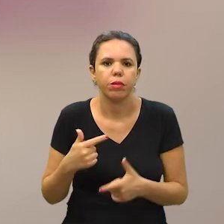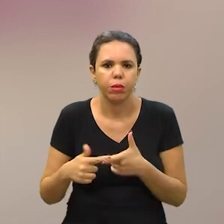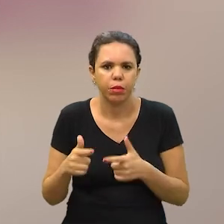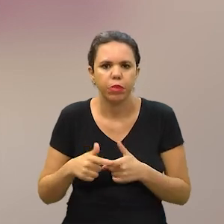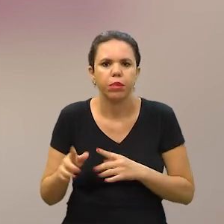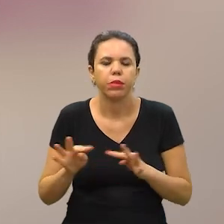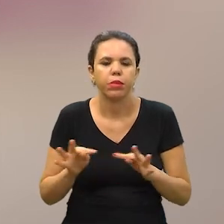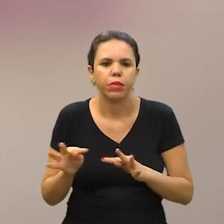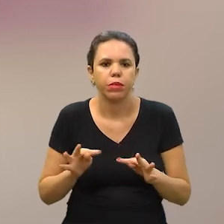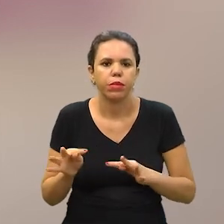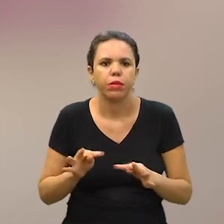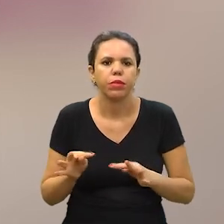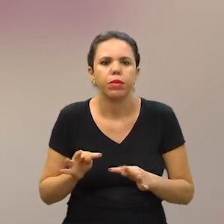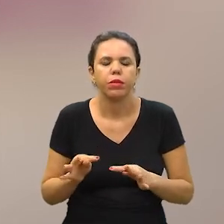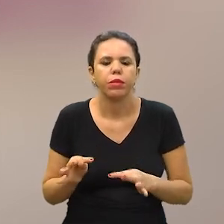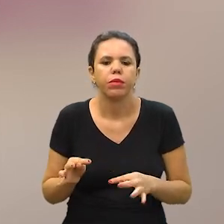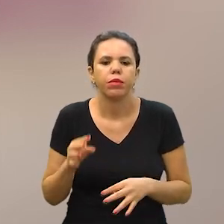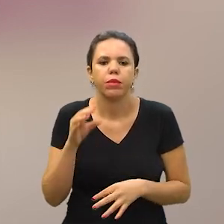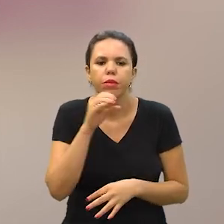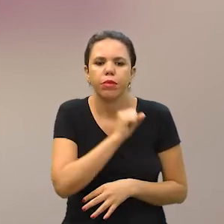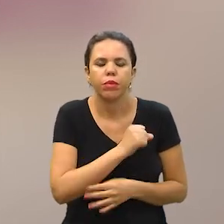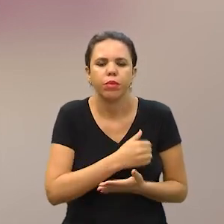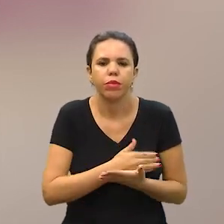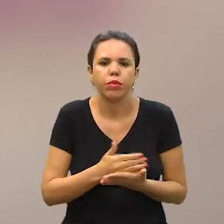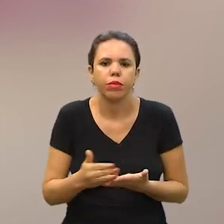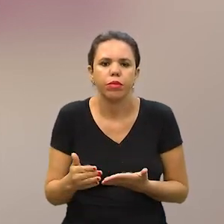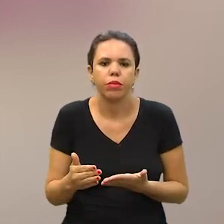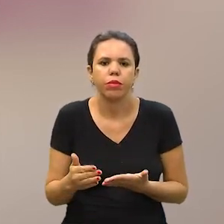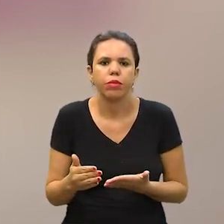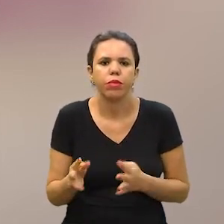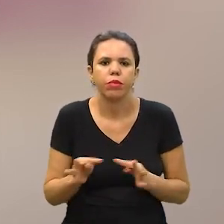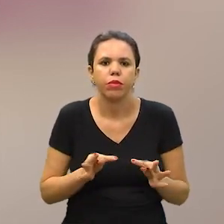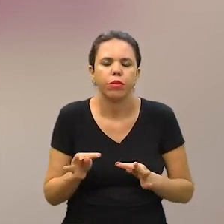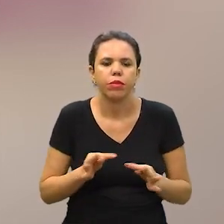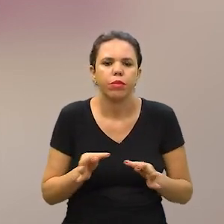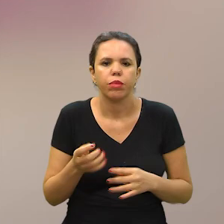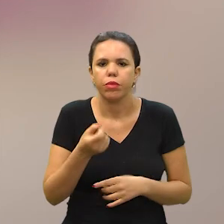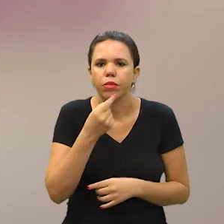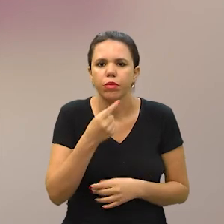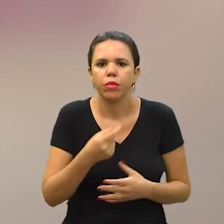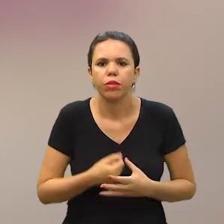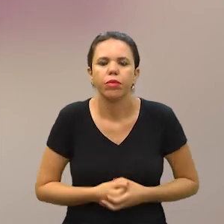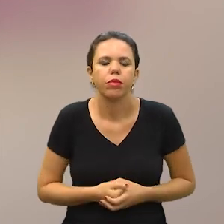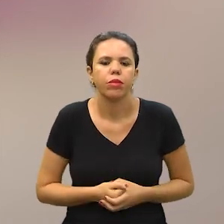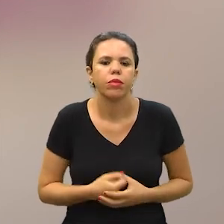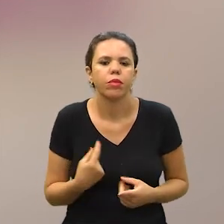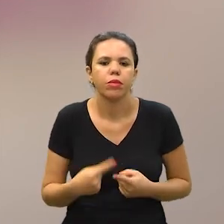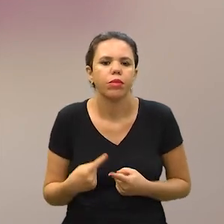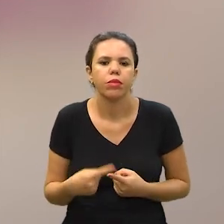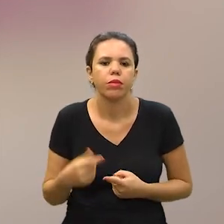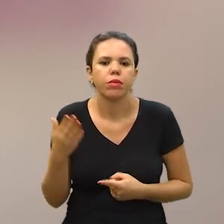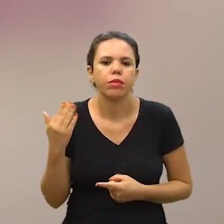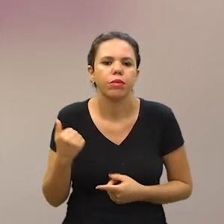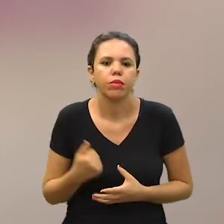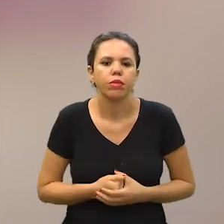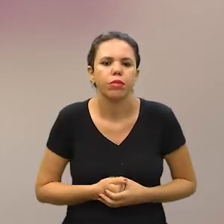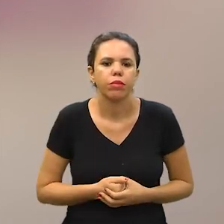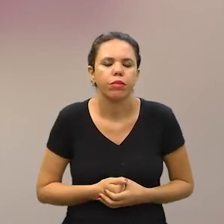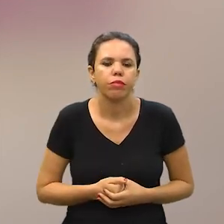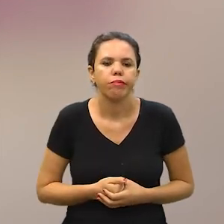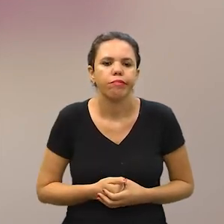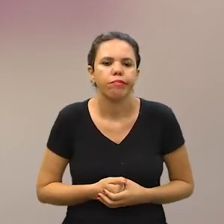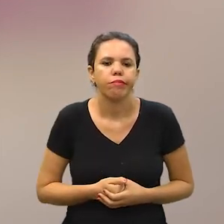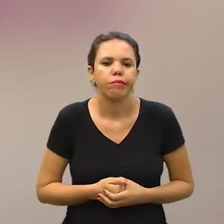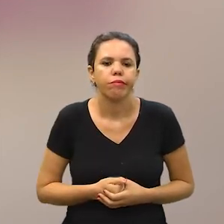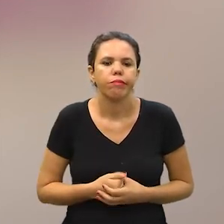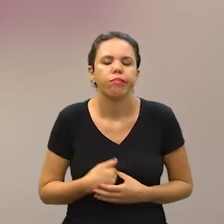transtorno, vamos tratar o quanto antes, vamos começar, seja com terapia, seja com medicação, porque a gente sabe que, assim, conforme